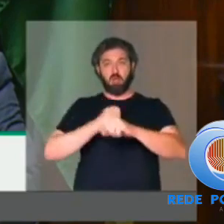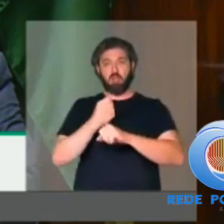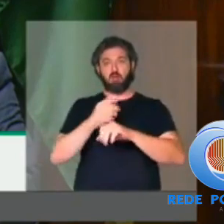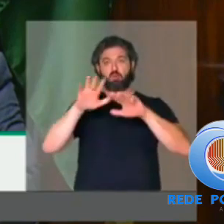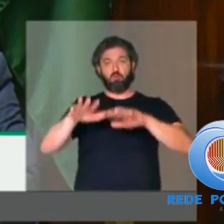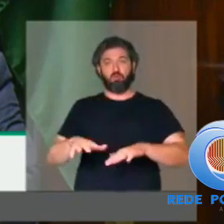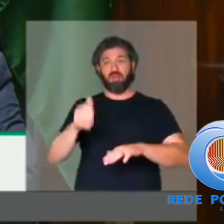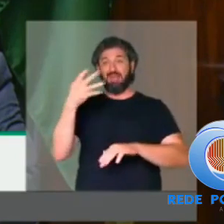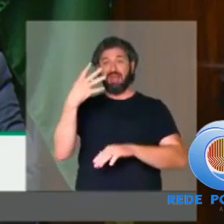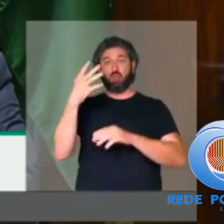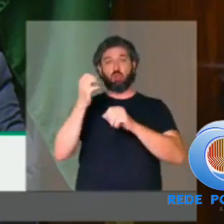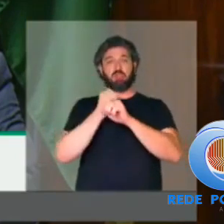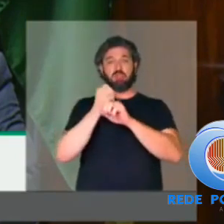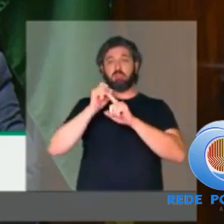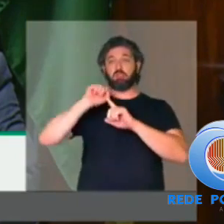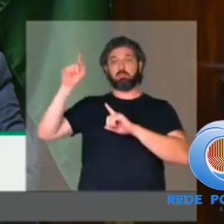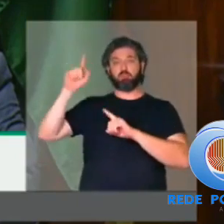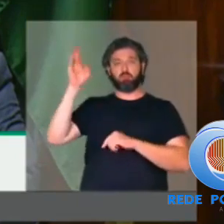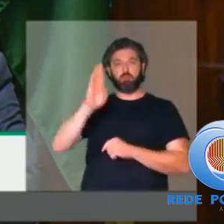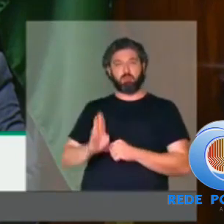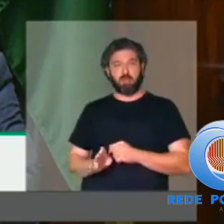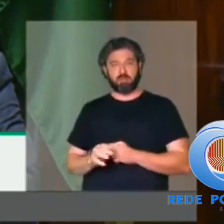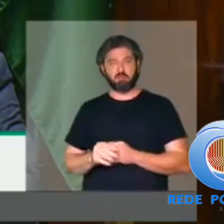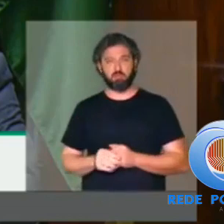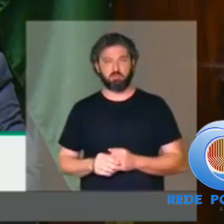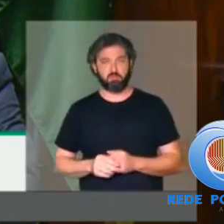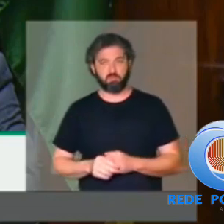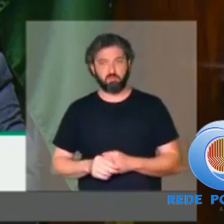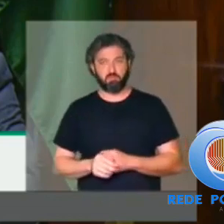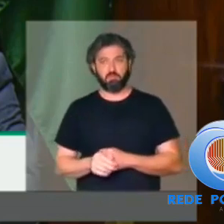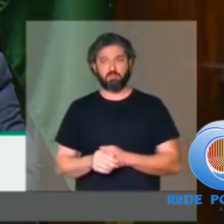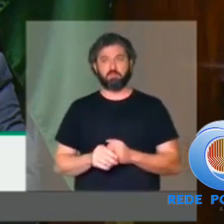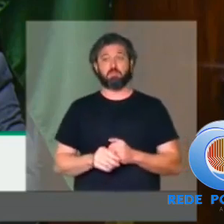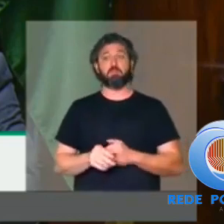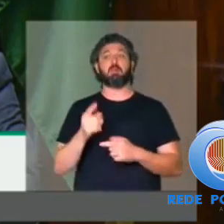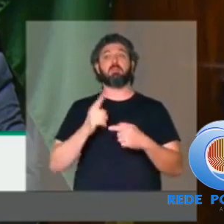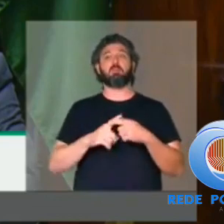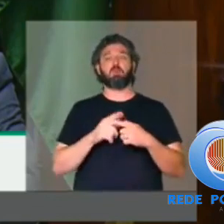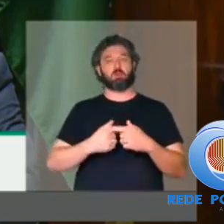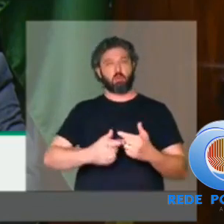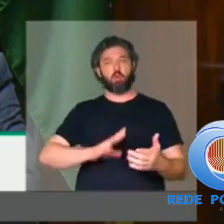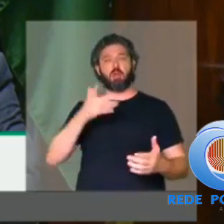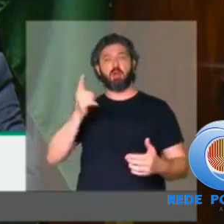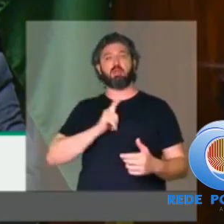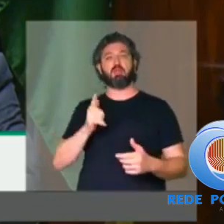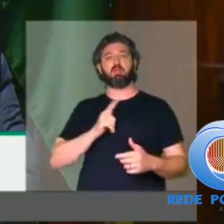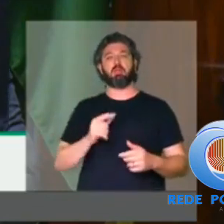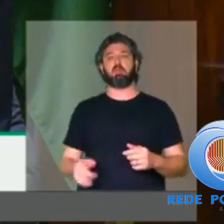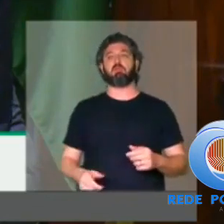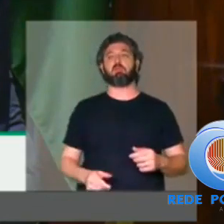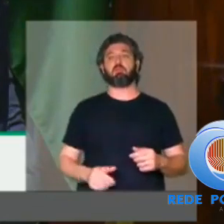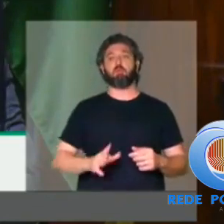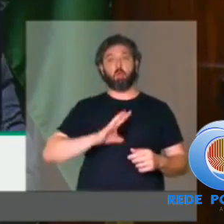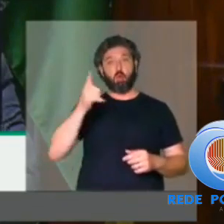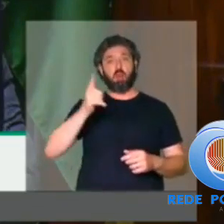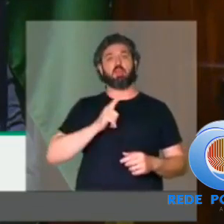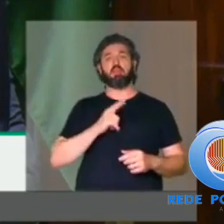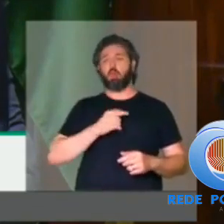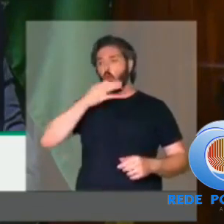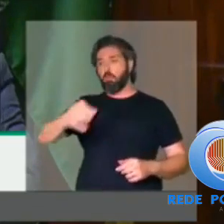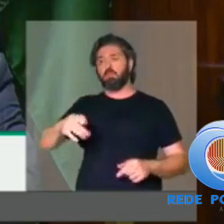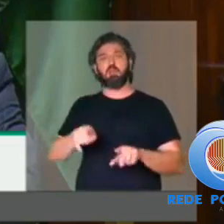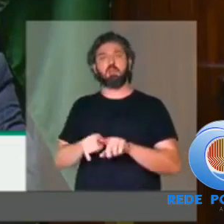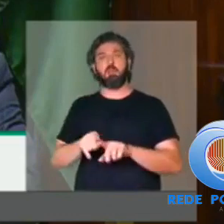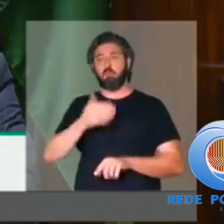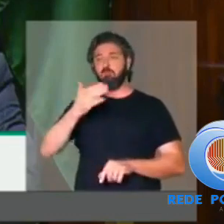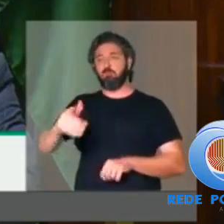preso, 14 anos exilado. 14 anos exilados porque ele teve coragem. Teve coragem e teve lado.